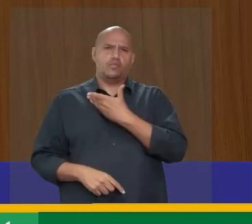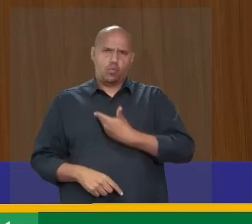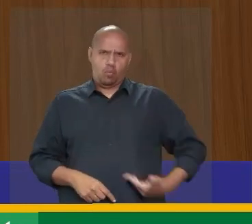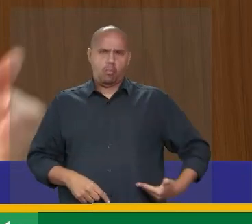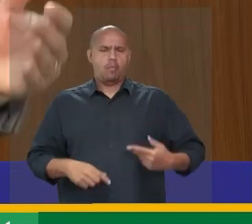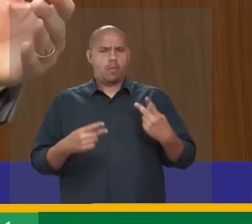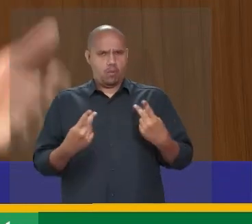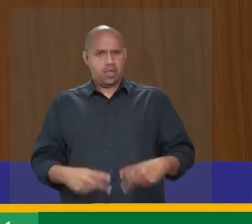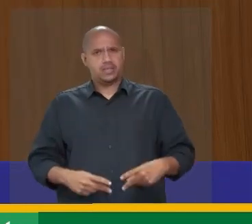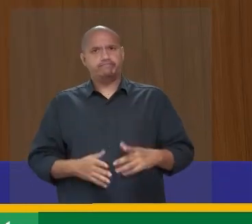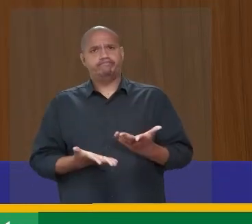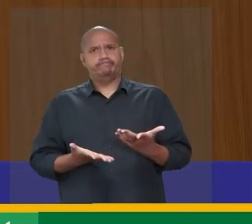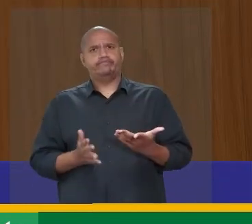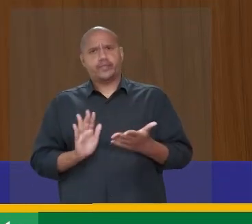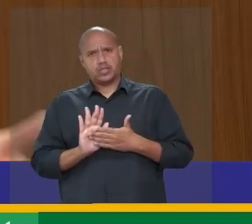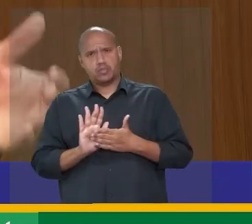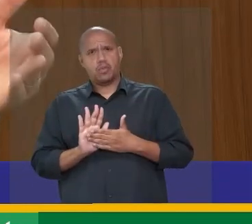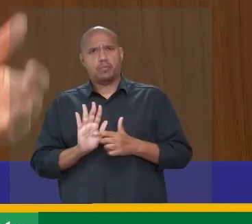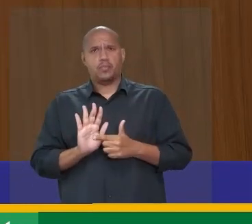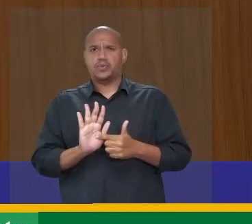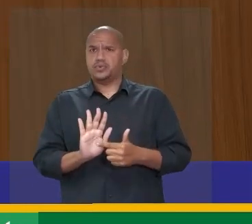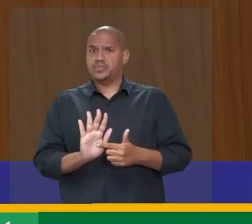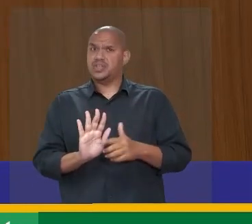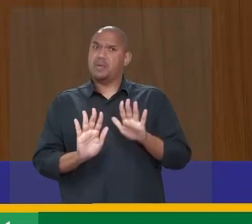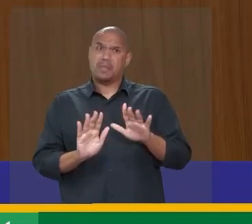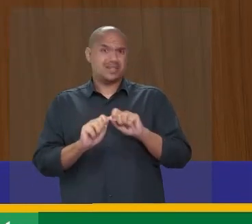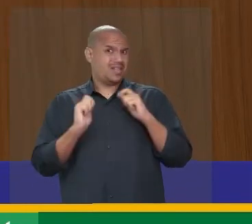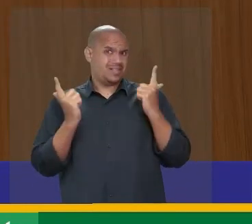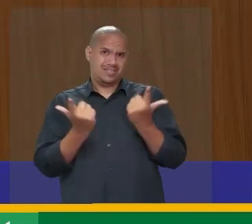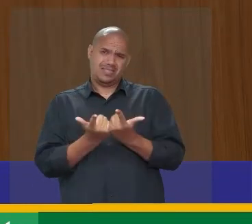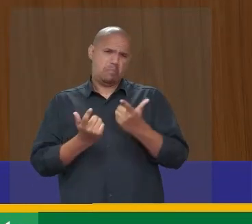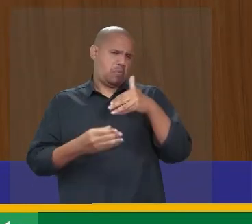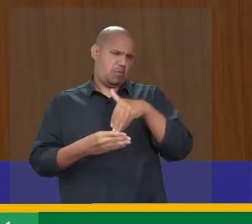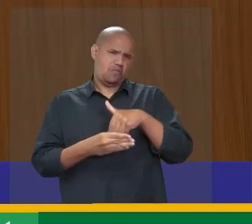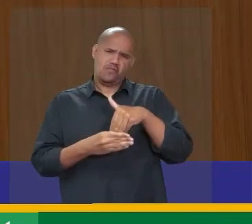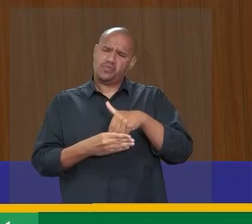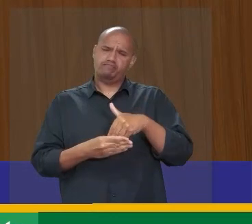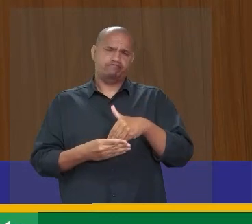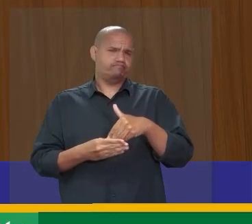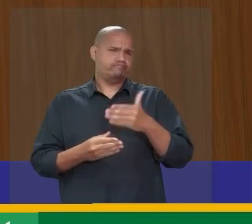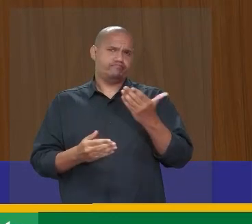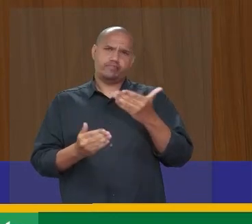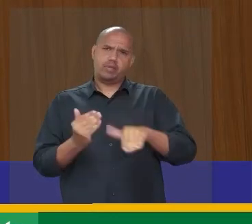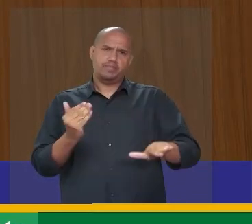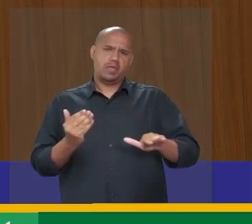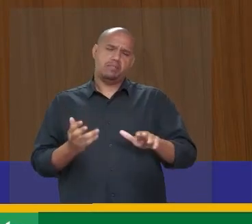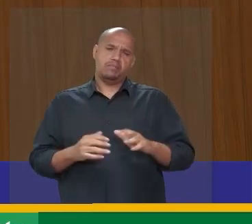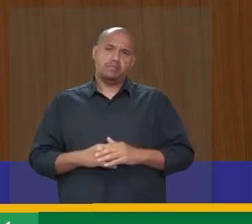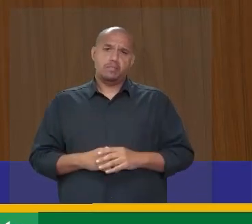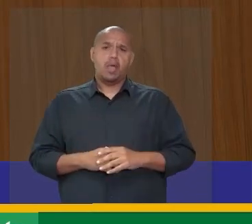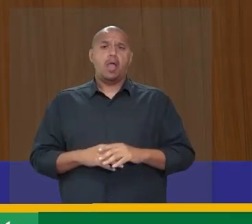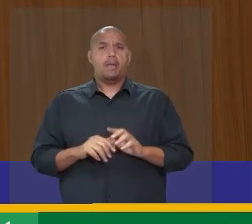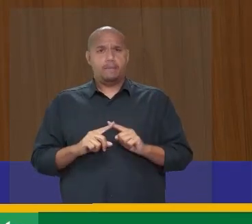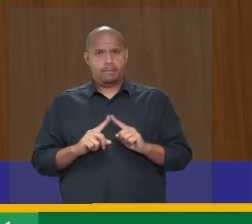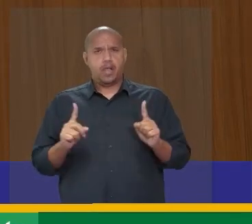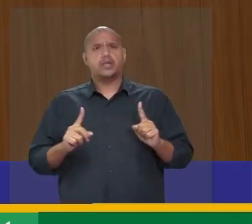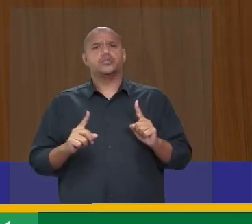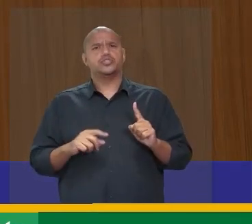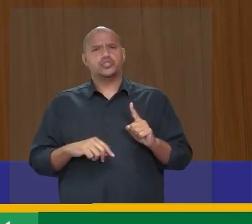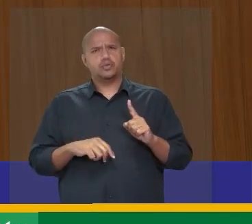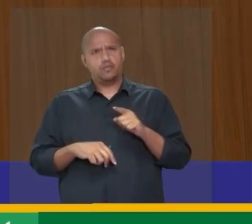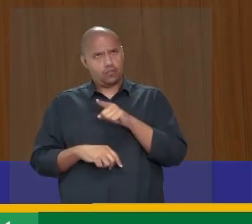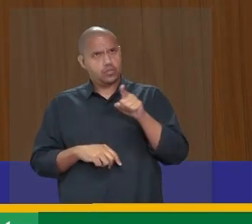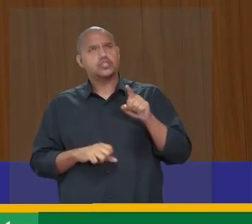matéria que infelizmente a assembleia legislatura passada não votou favorável a ela e ela não prosperou mas essa é uma causa que vocês podem